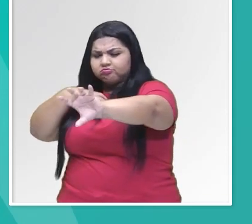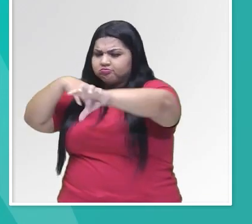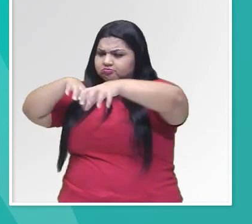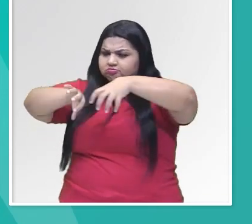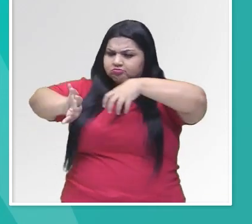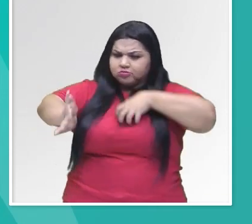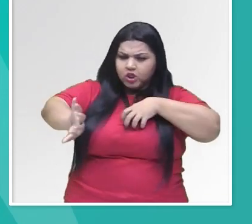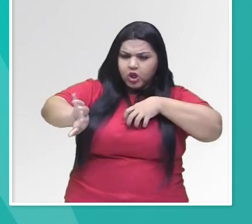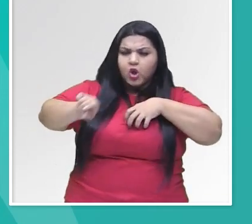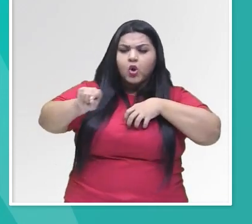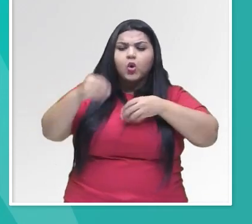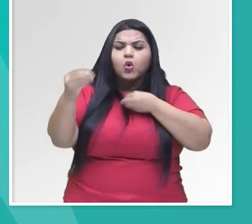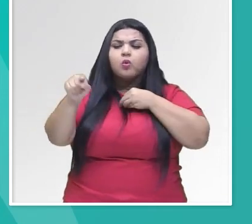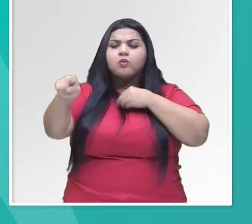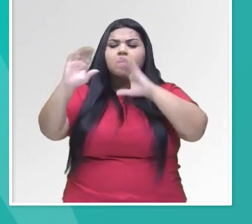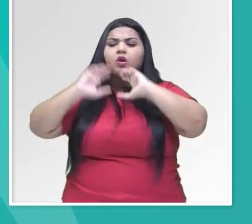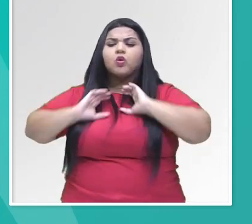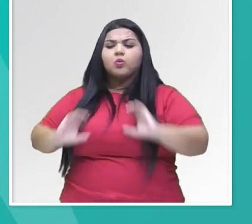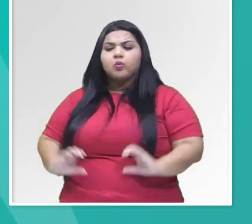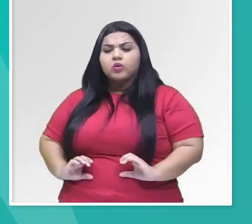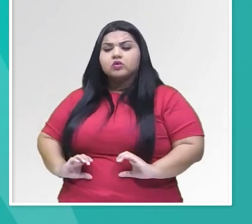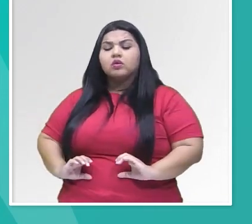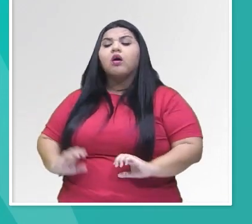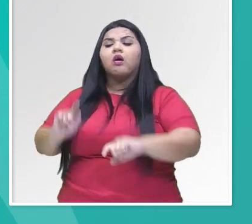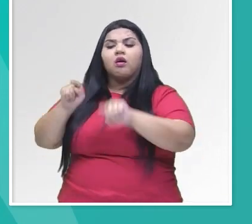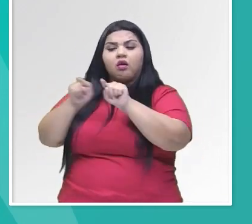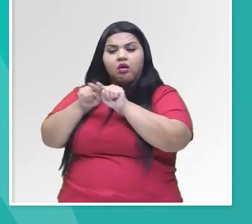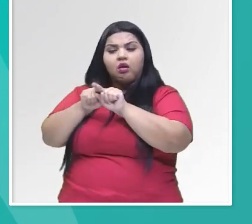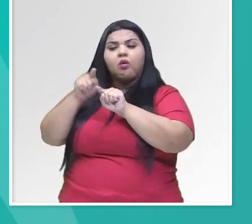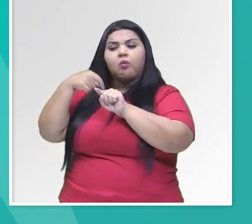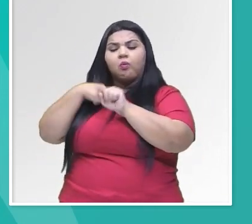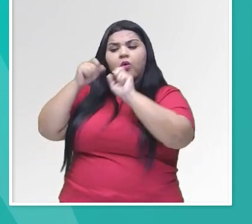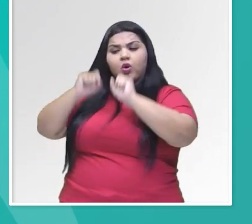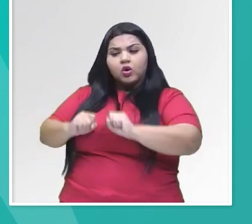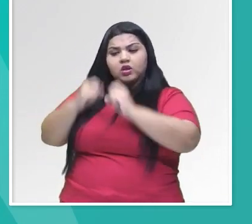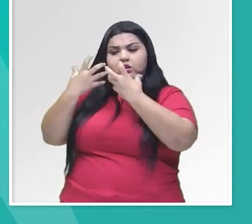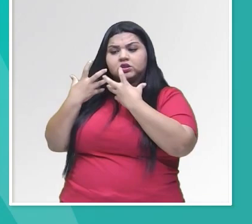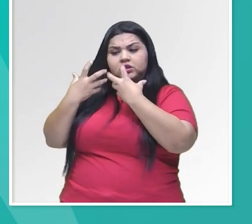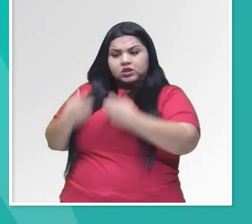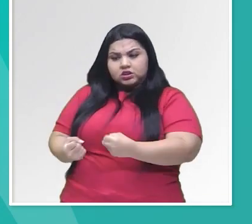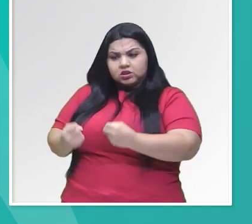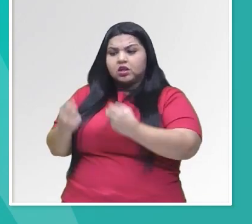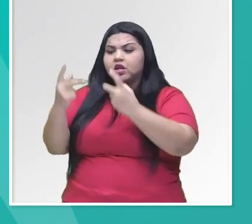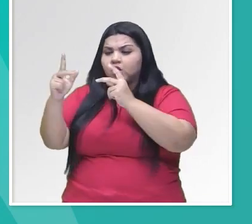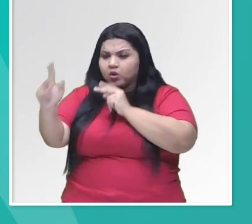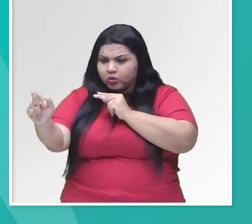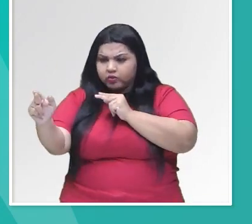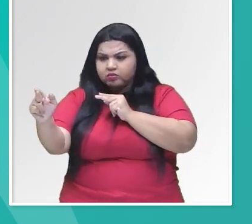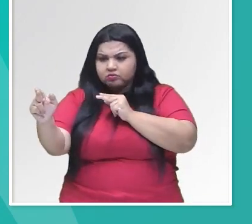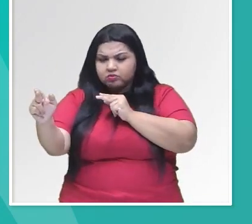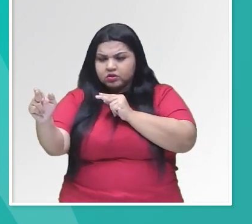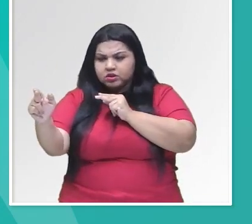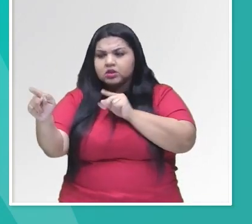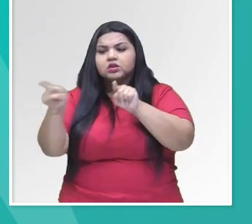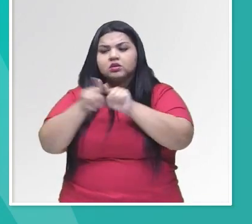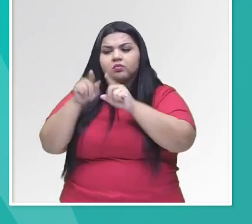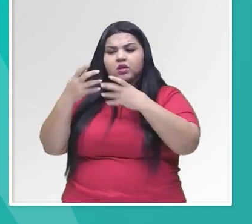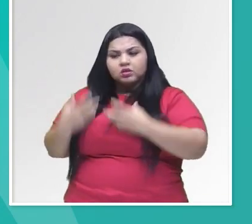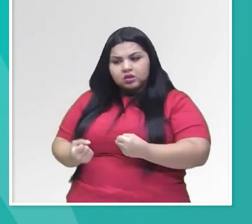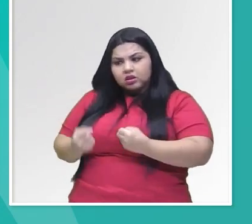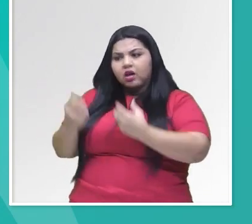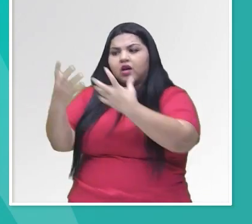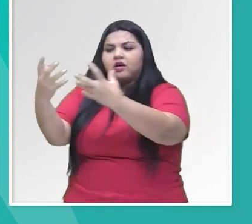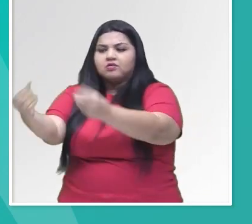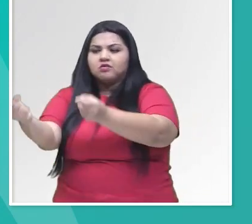ele se comporta, para que eu possa aceitá-lo como ele é e ser aceito também. Ok